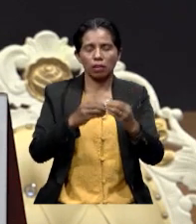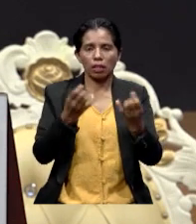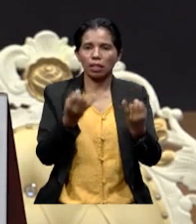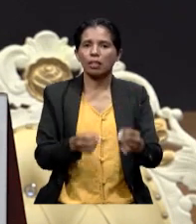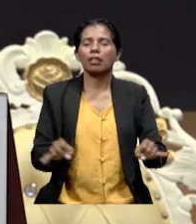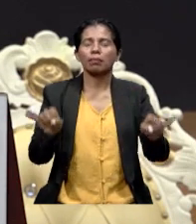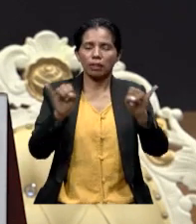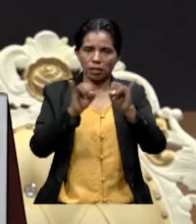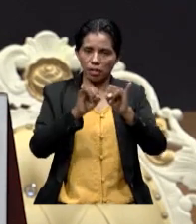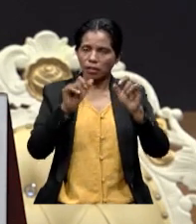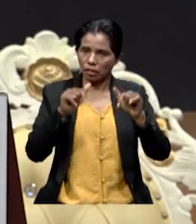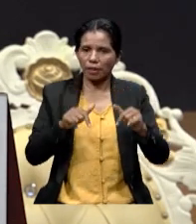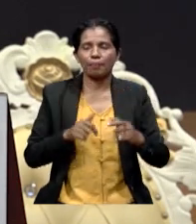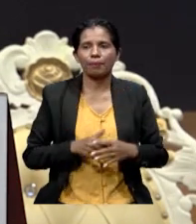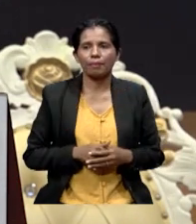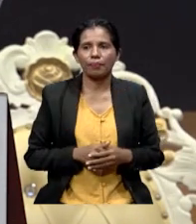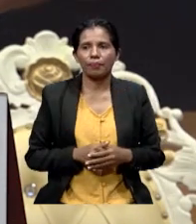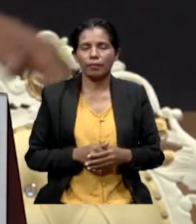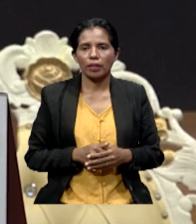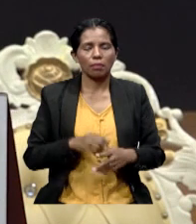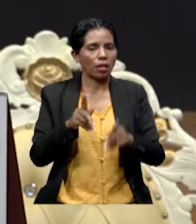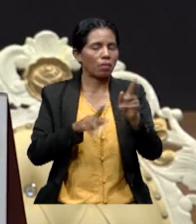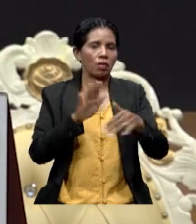nem para povo também.